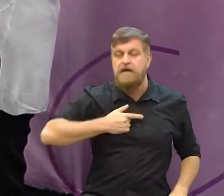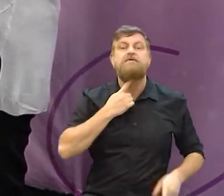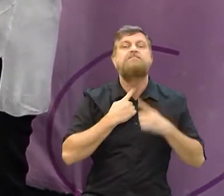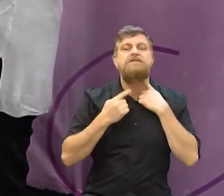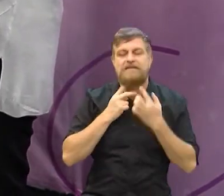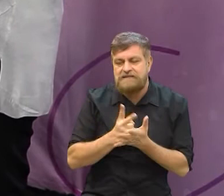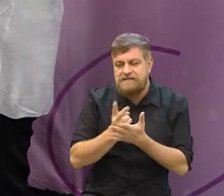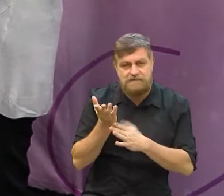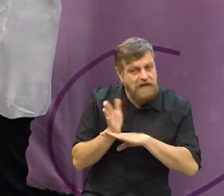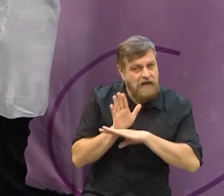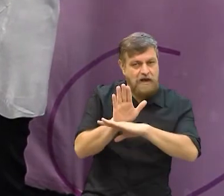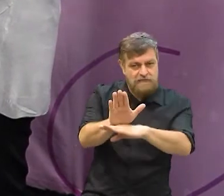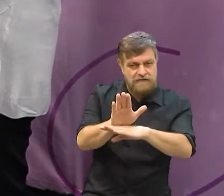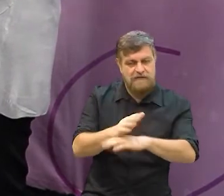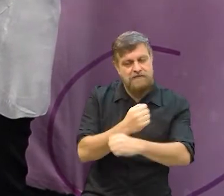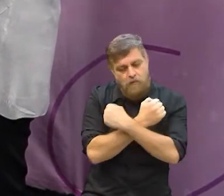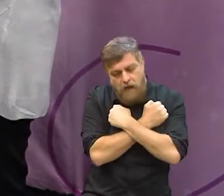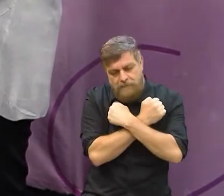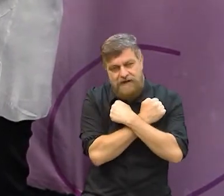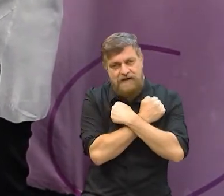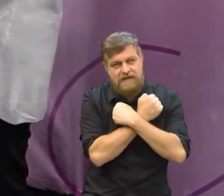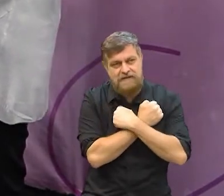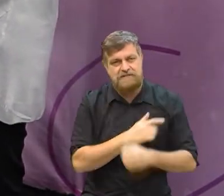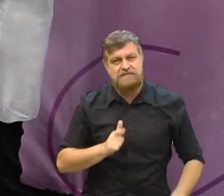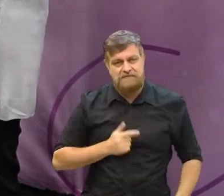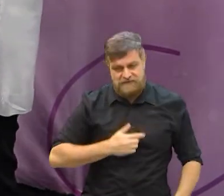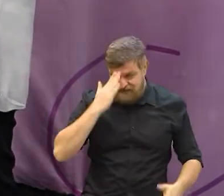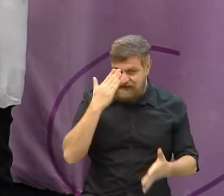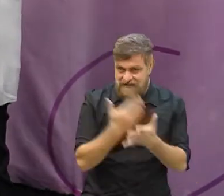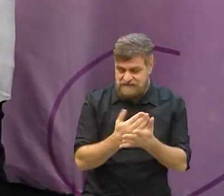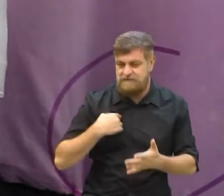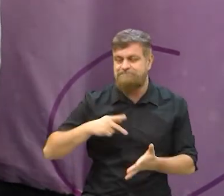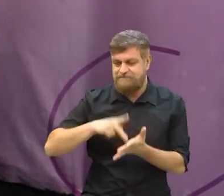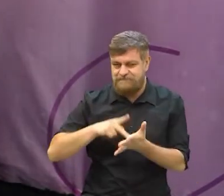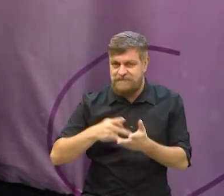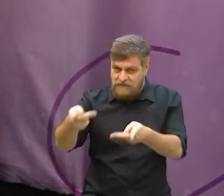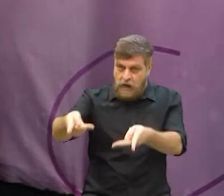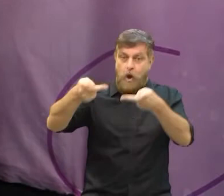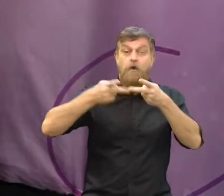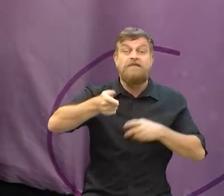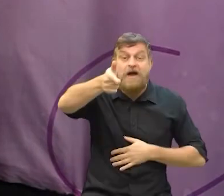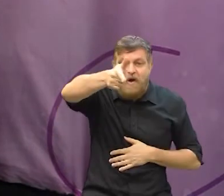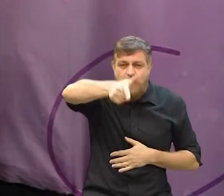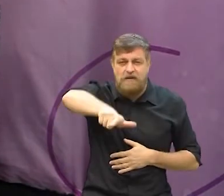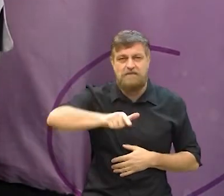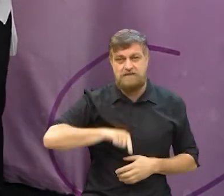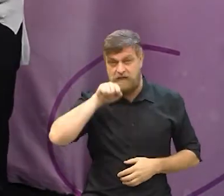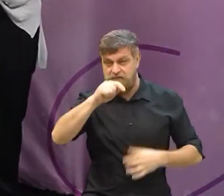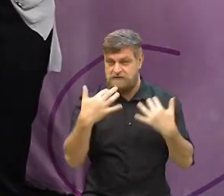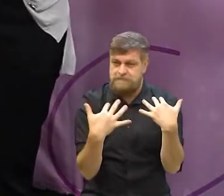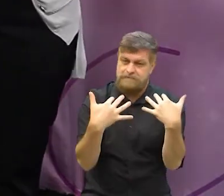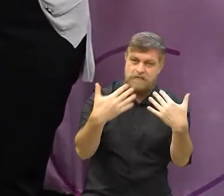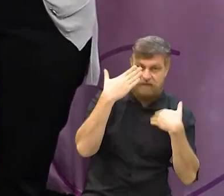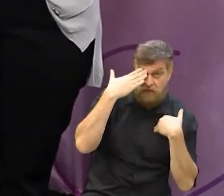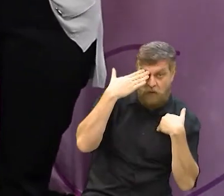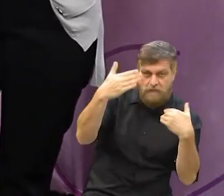estar à disposição quando vocês precisarem. Um grande abraço. Um abraço para o senhor e pode ter certeza que a gente vai te chamar de novo aqui. A você